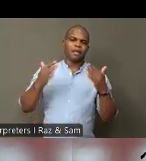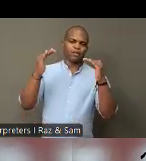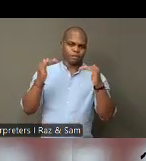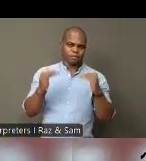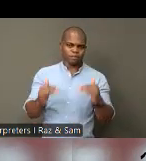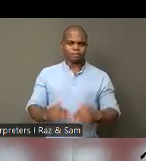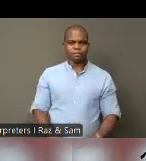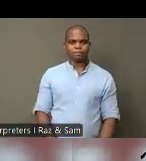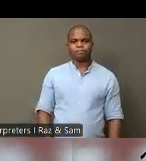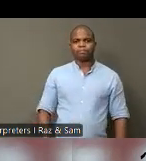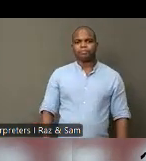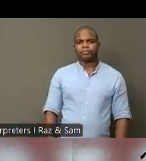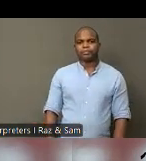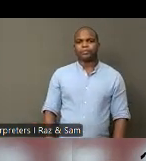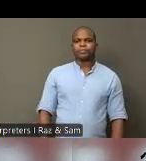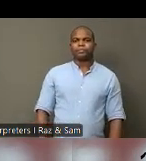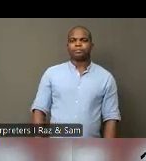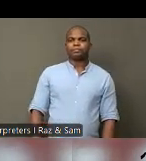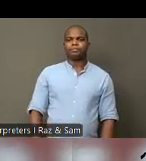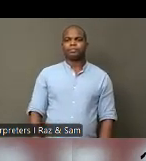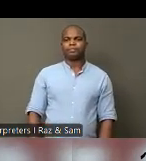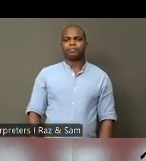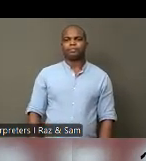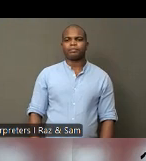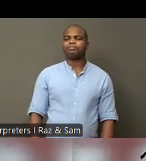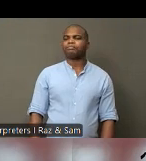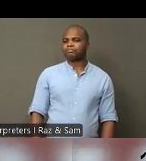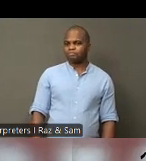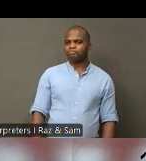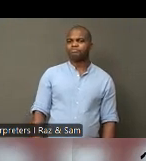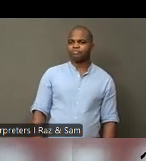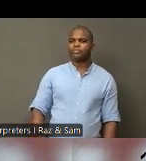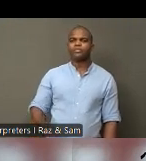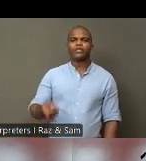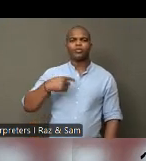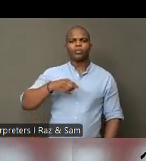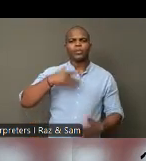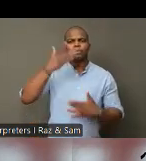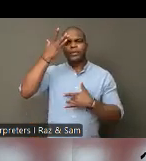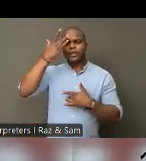Em relação ao nosso programa de eliminação de doenças, nós queremos